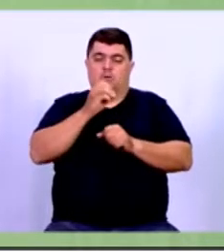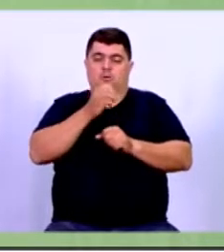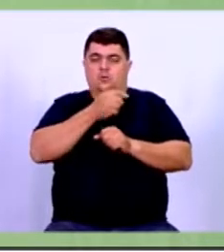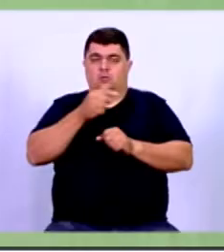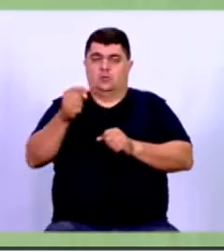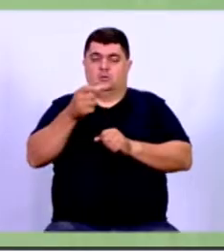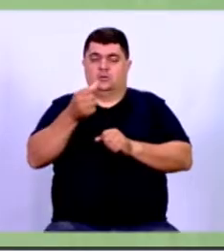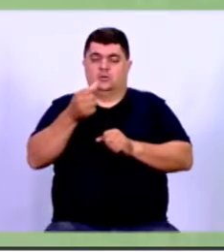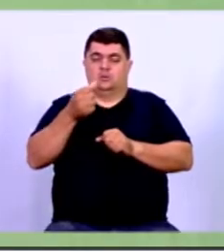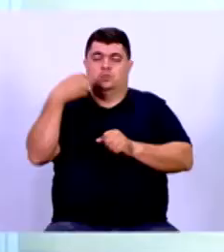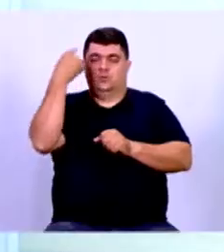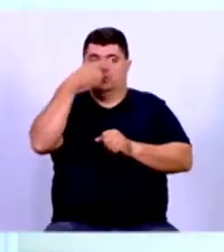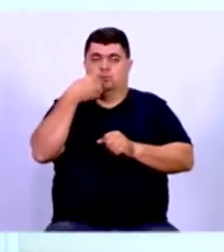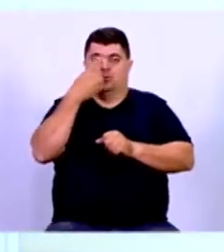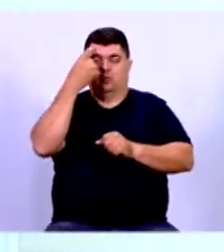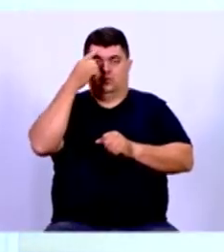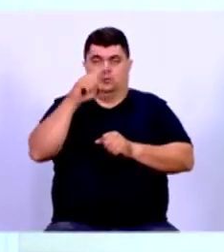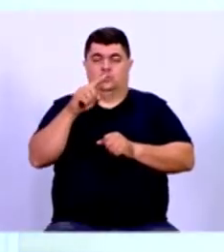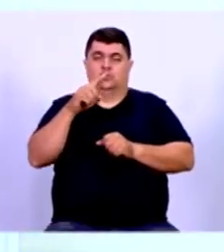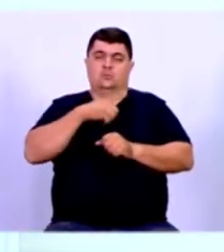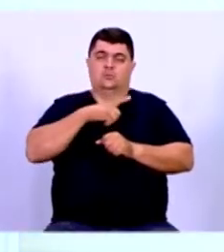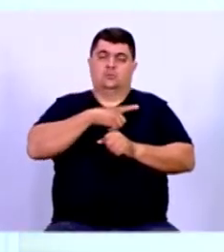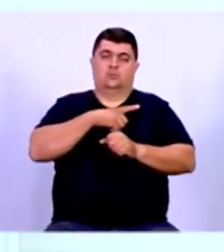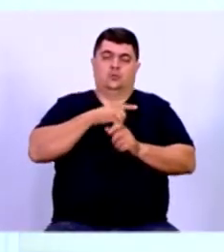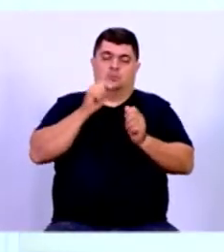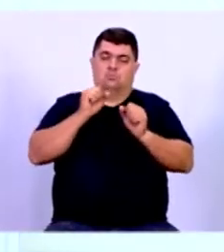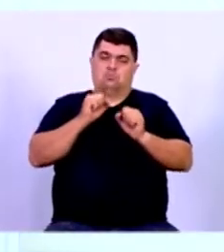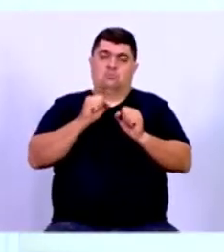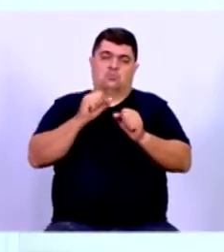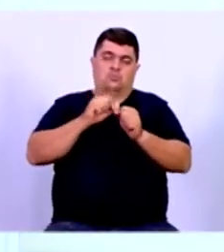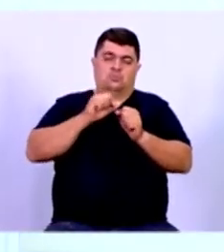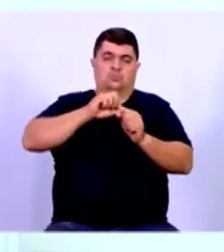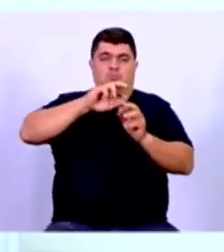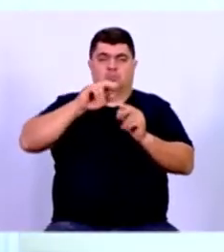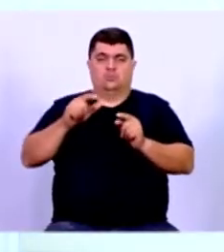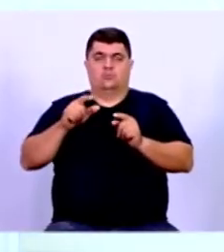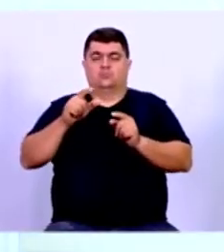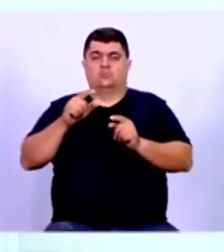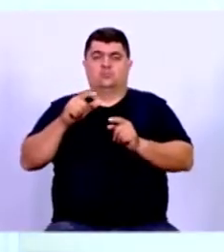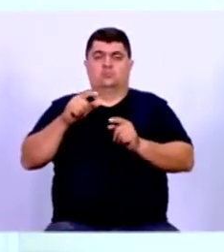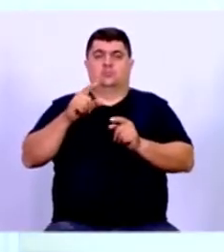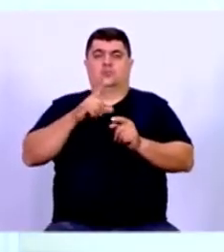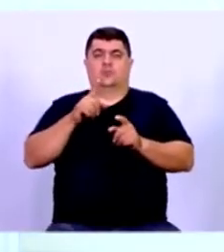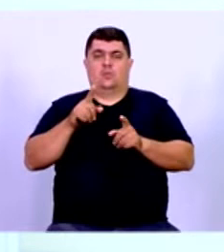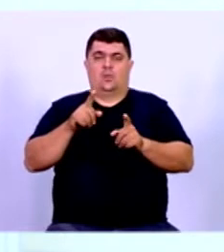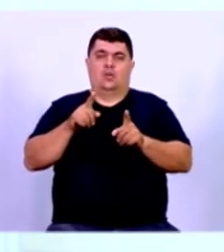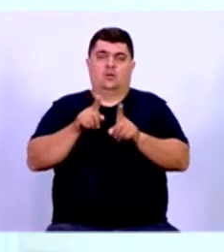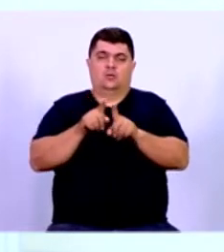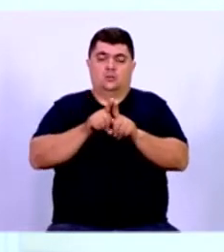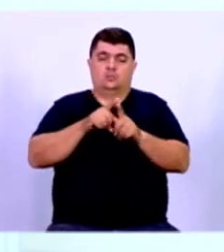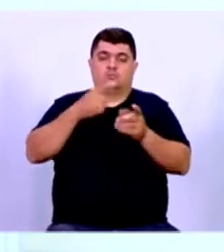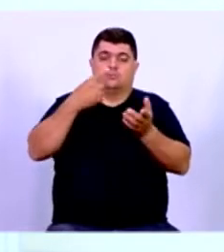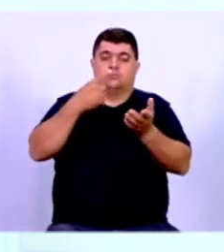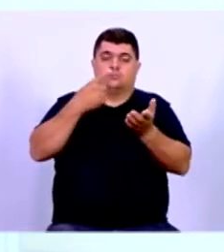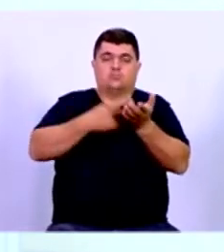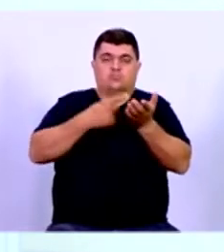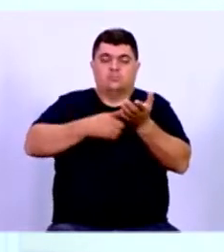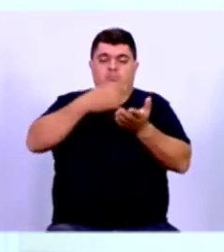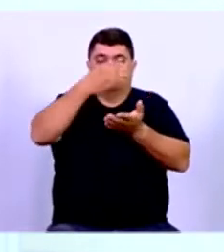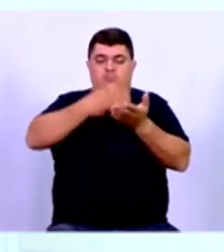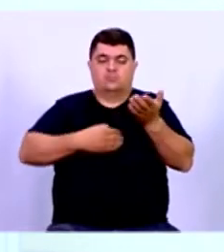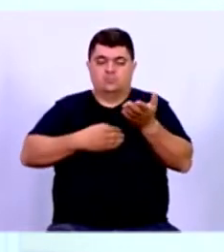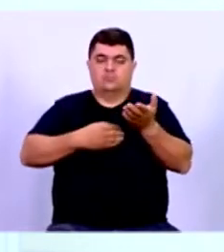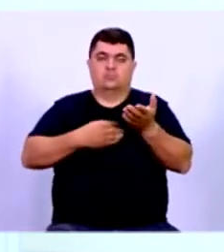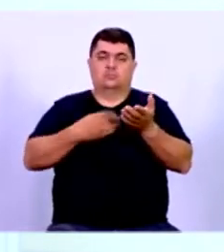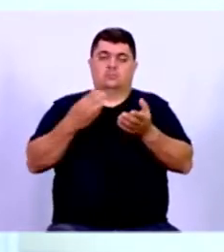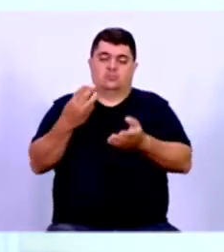6 horas diárias. Há ainda uma flexibilização nesse horário, dependendo do termo tripartite que for assinado entre a instituição de